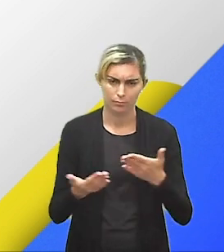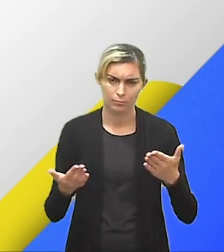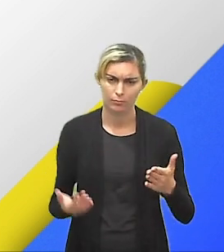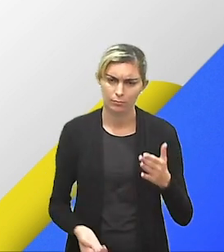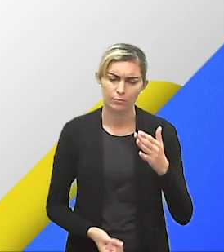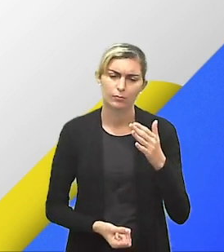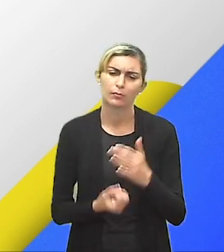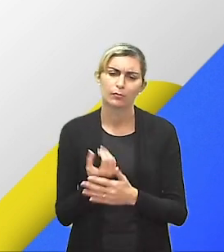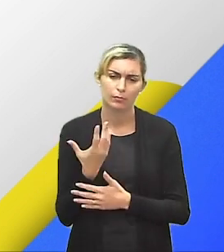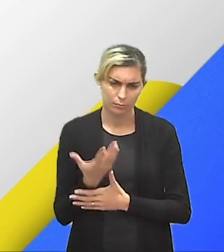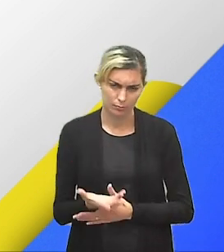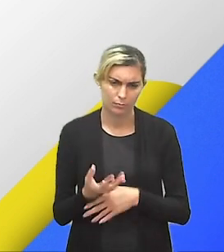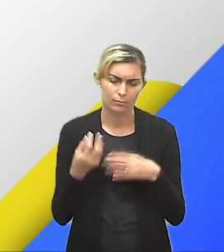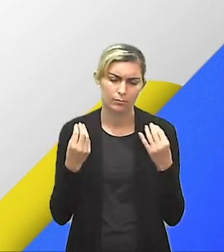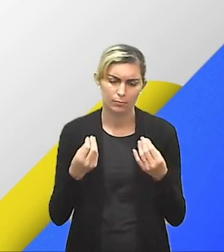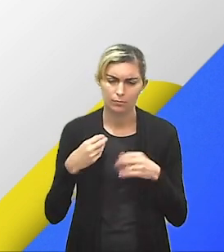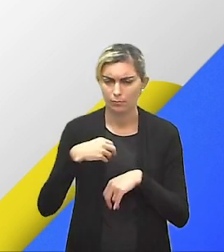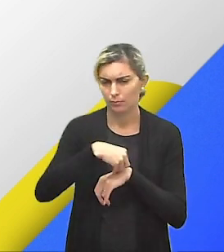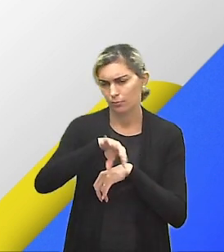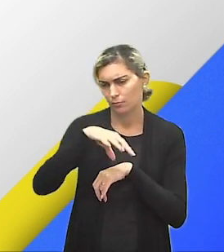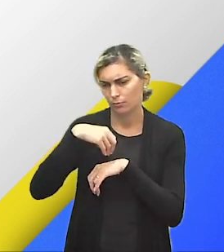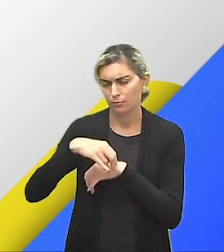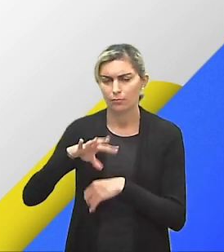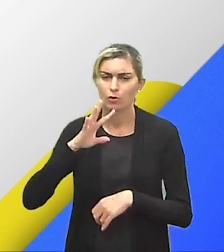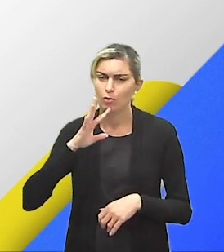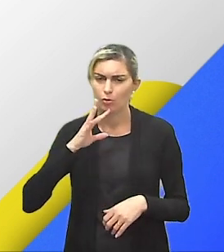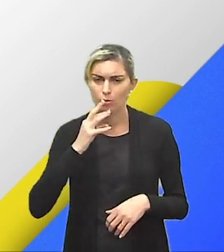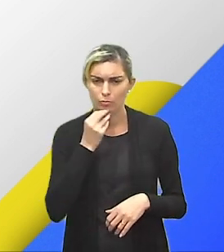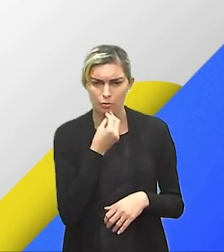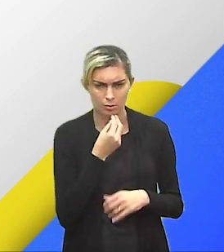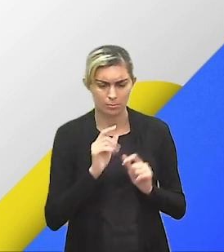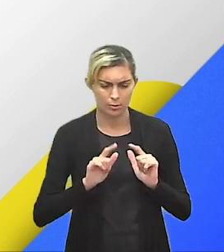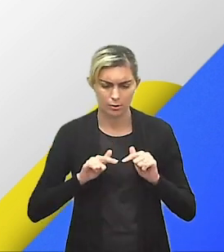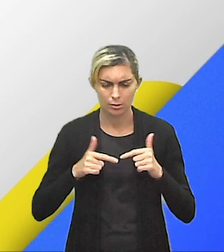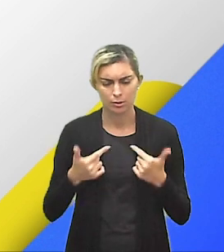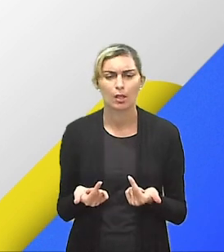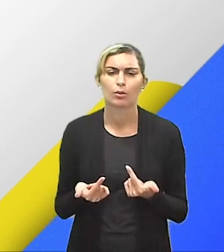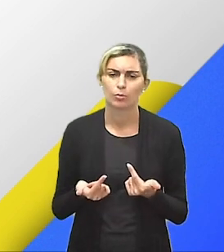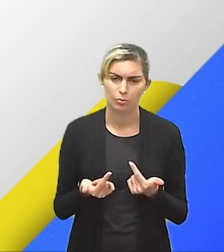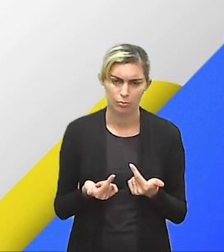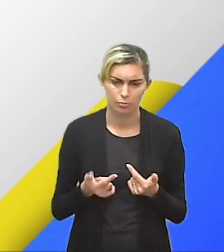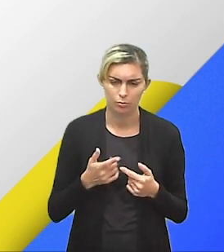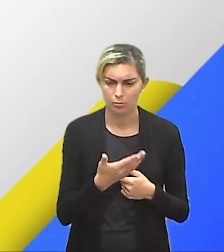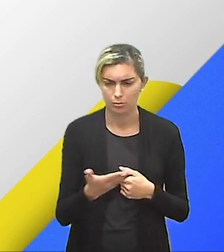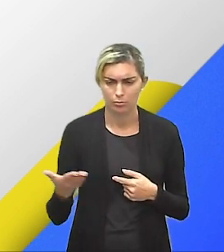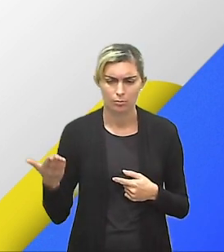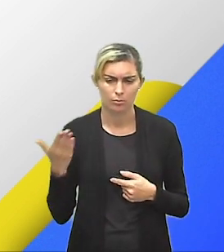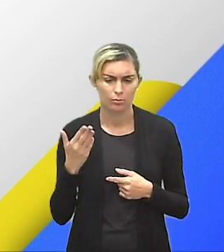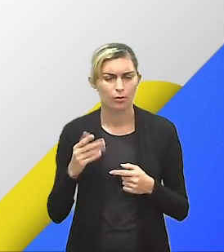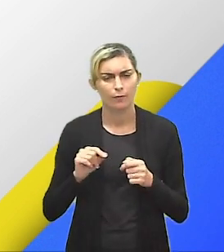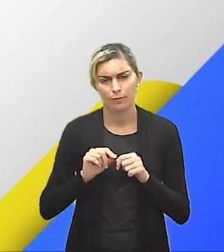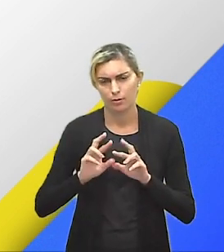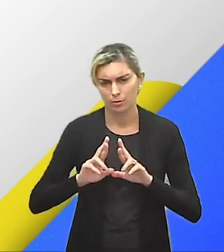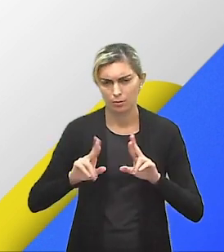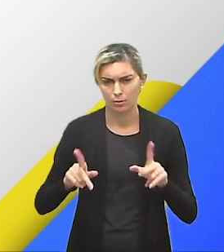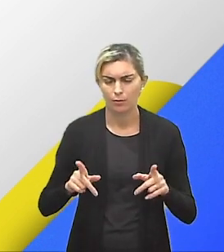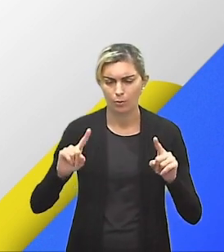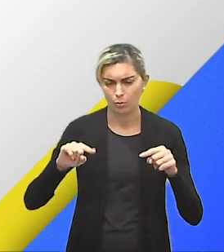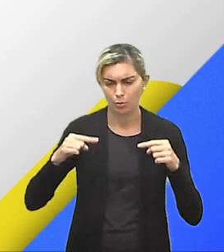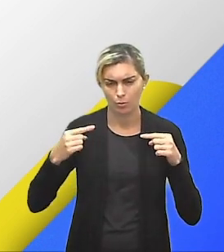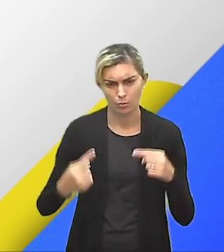ser criado para transformar esse conhecimento em ação. e assim trazer diferencial competitivo